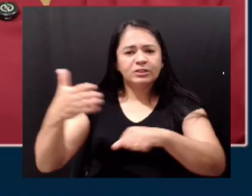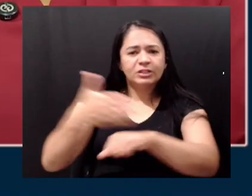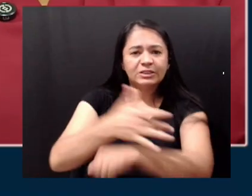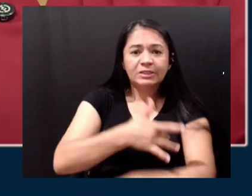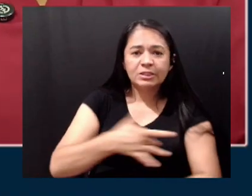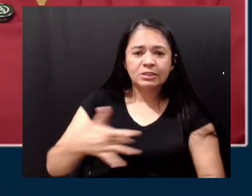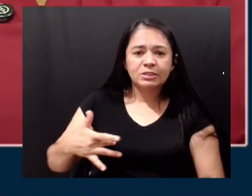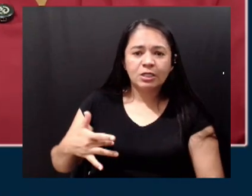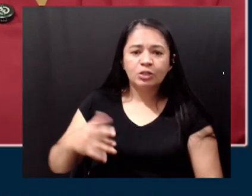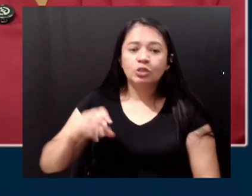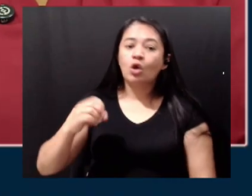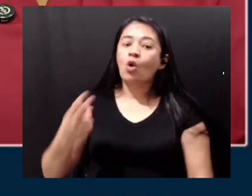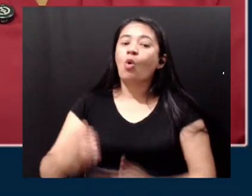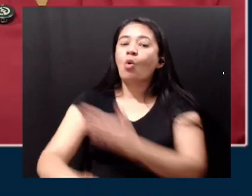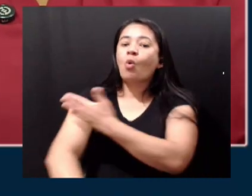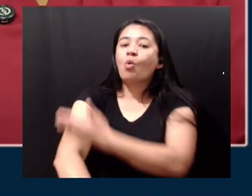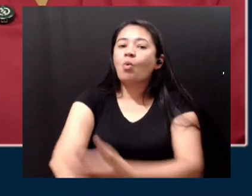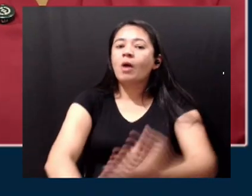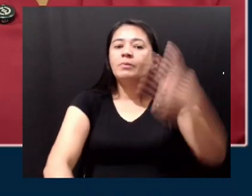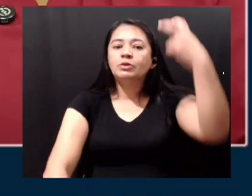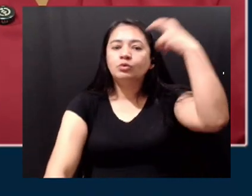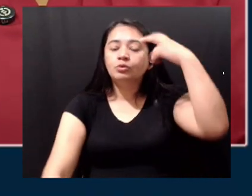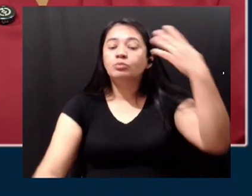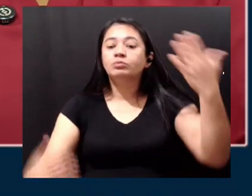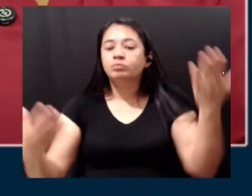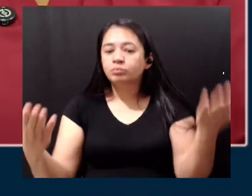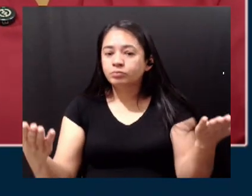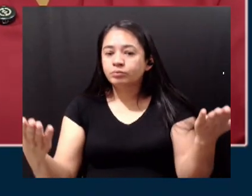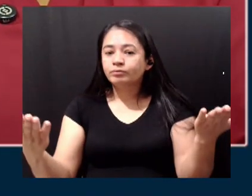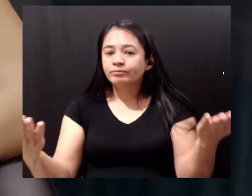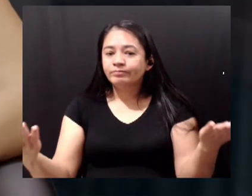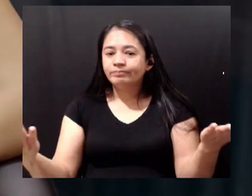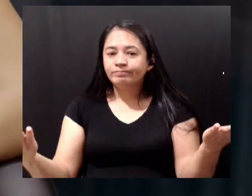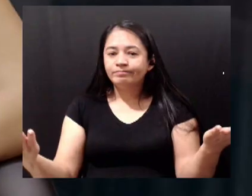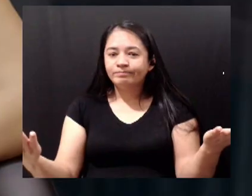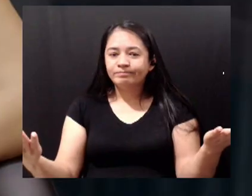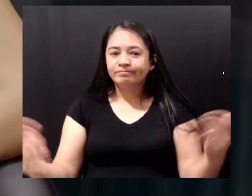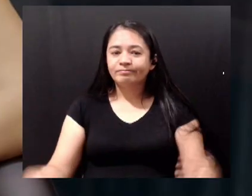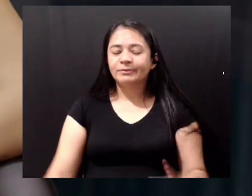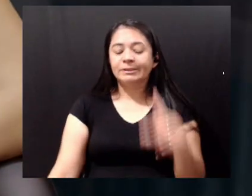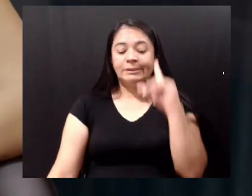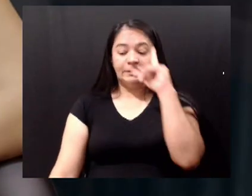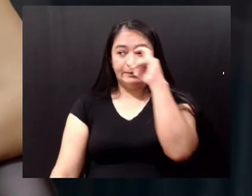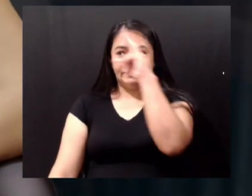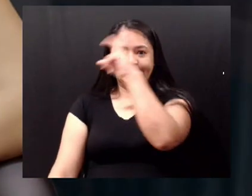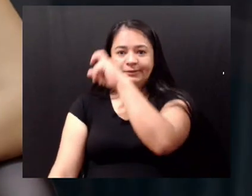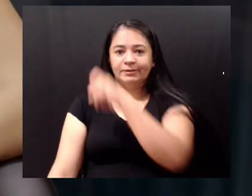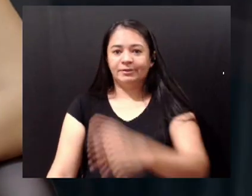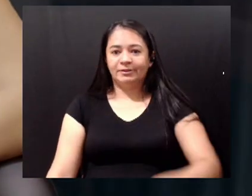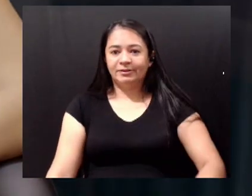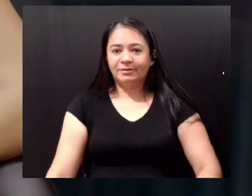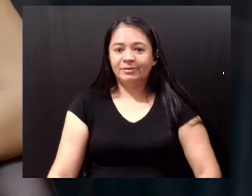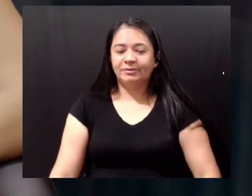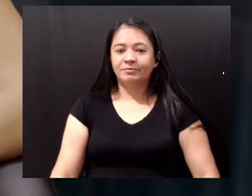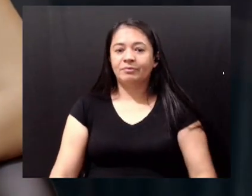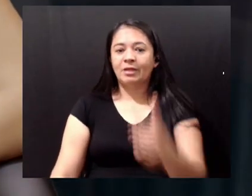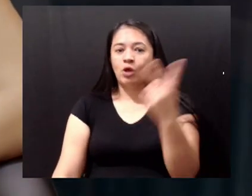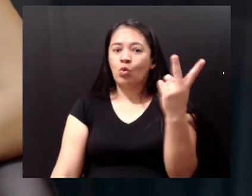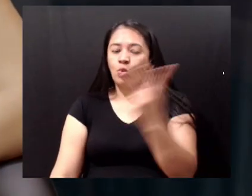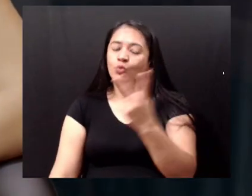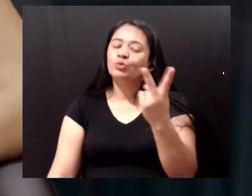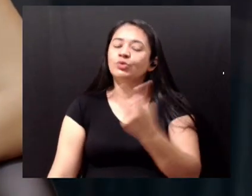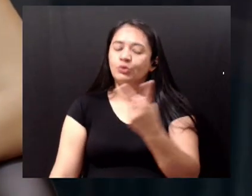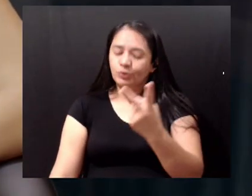hábito cultural? E aí, doutora? É complicado. É complicado. Eu acho que as 2 As coisas, 2, né? né. Eu também